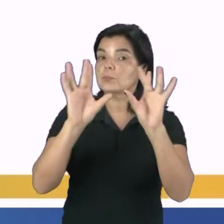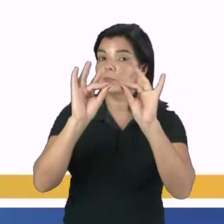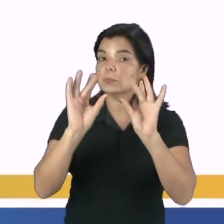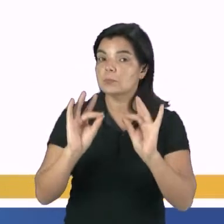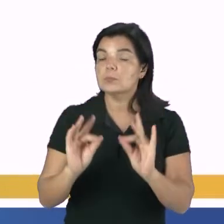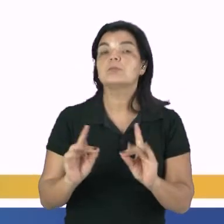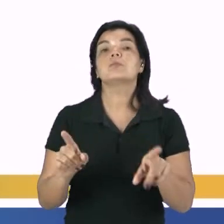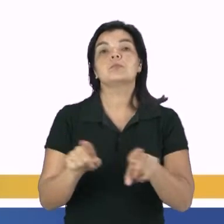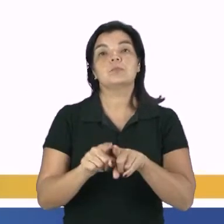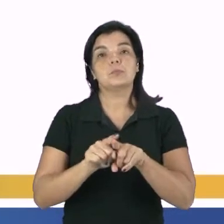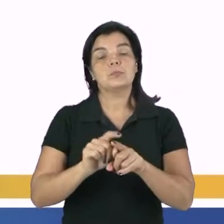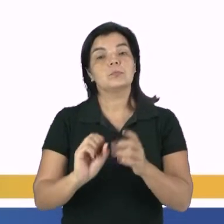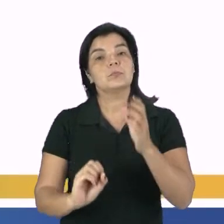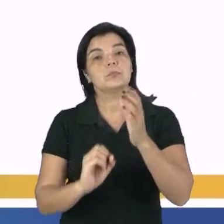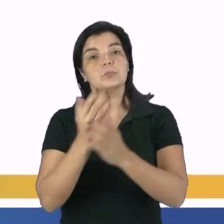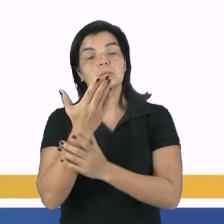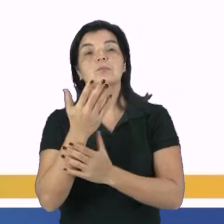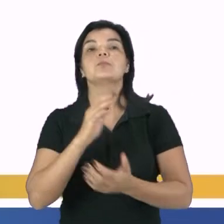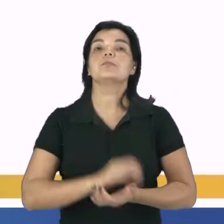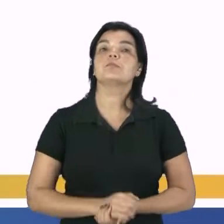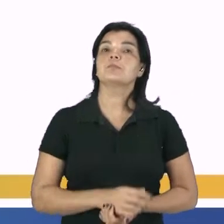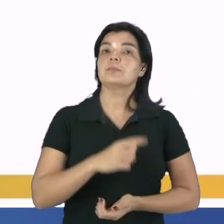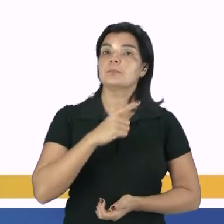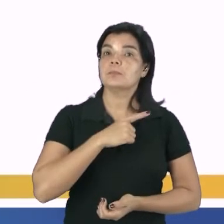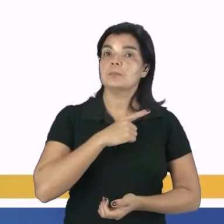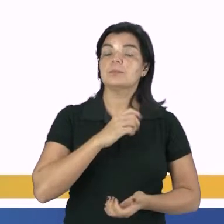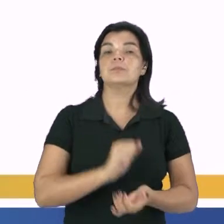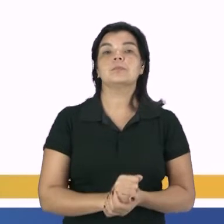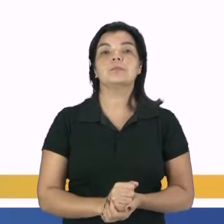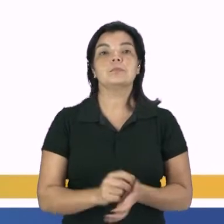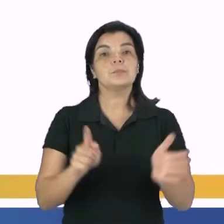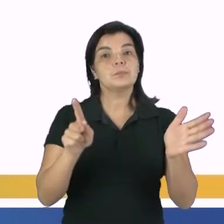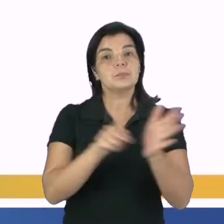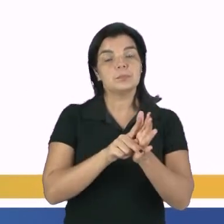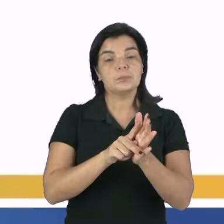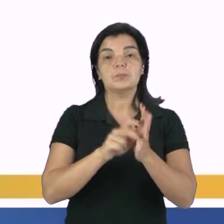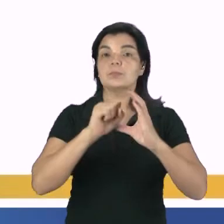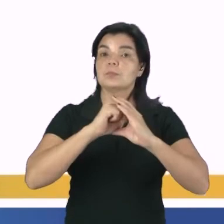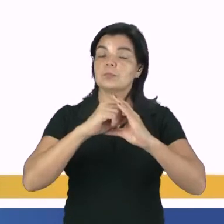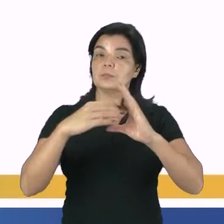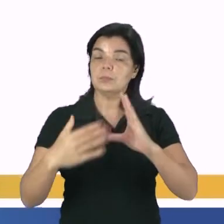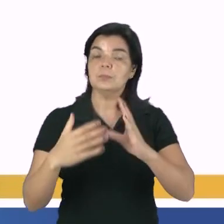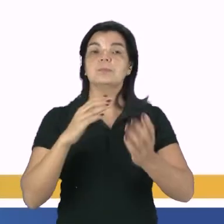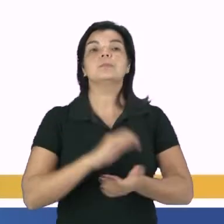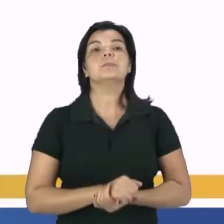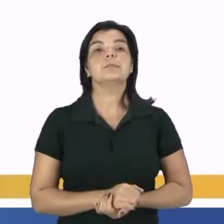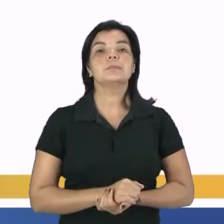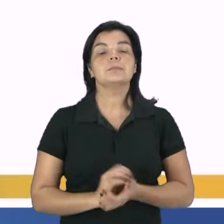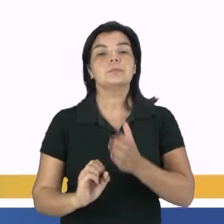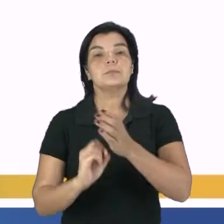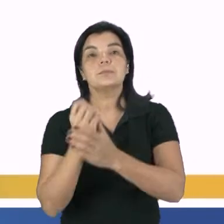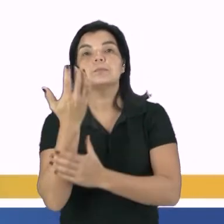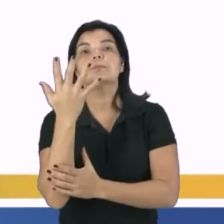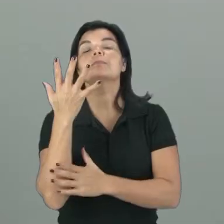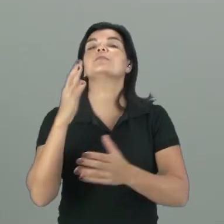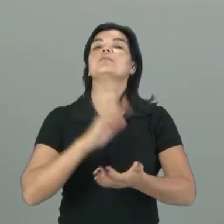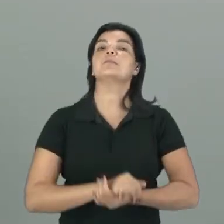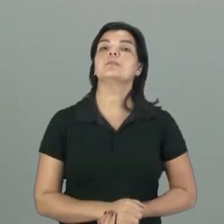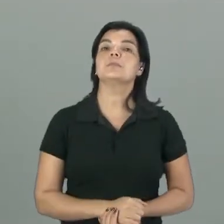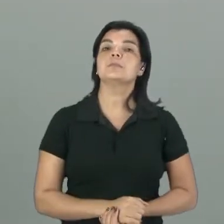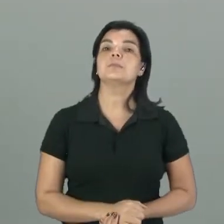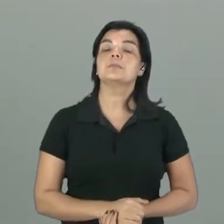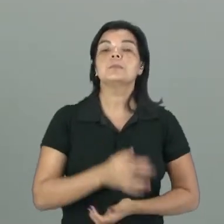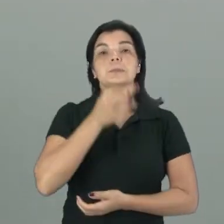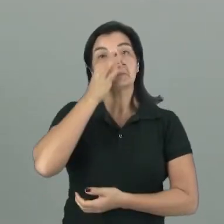de reprodução. Então, elas são parte característica aí da reprodução. E uma